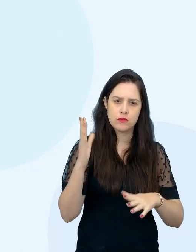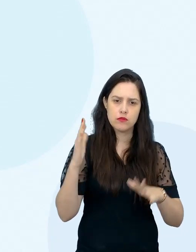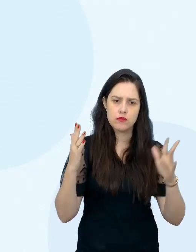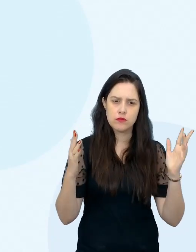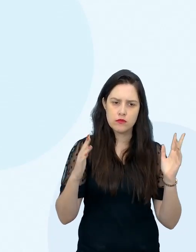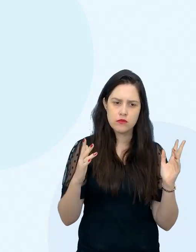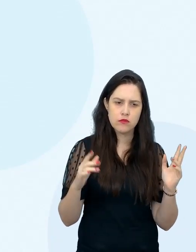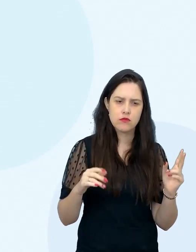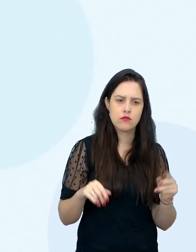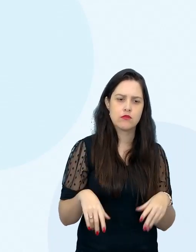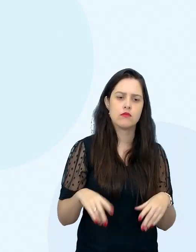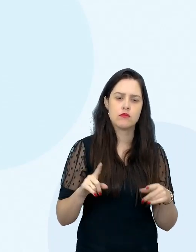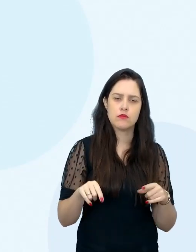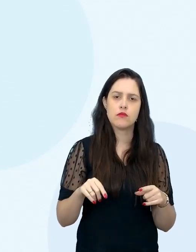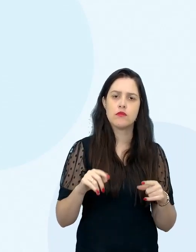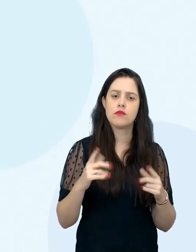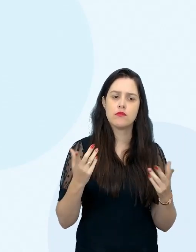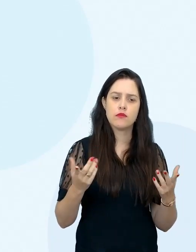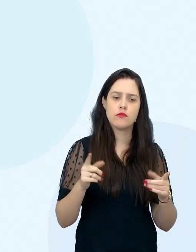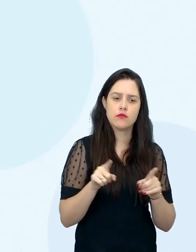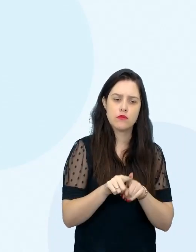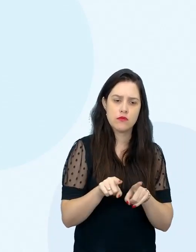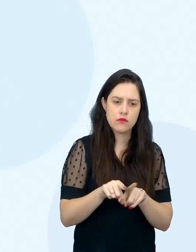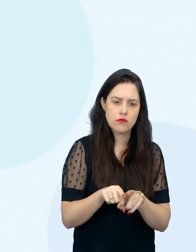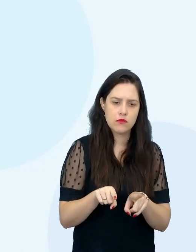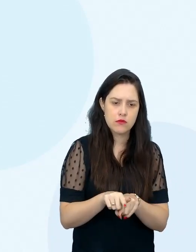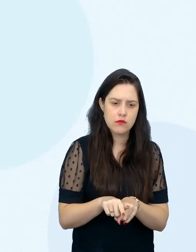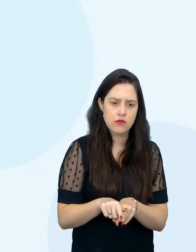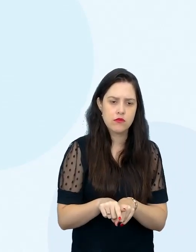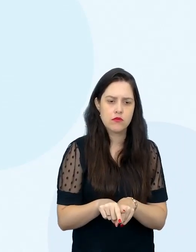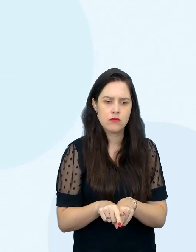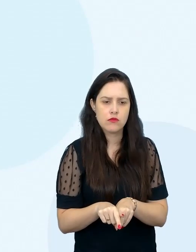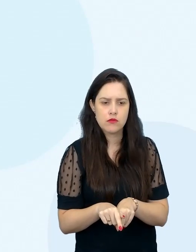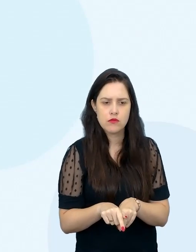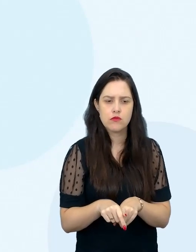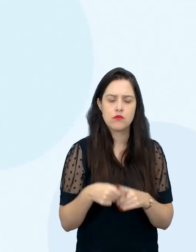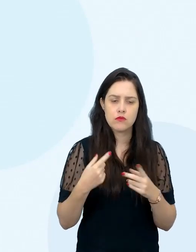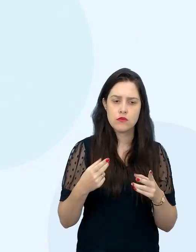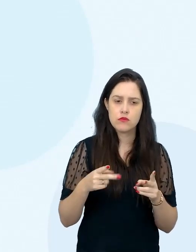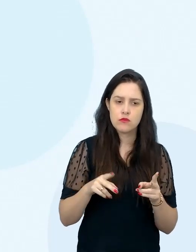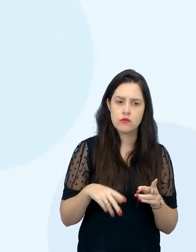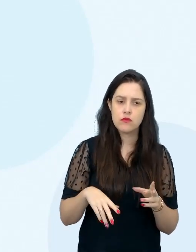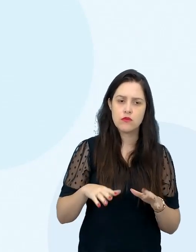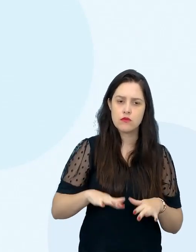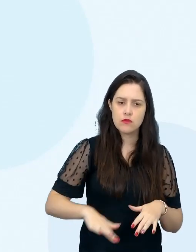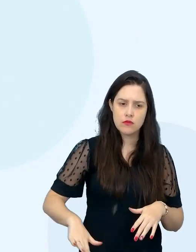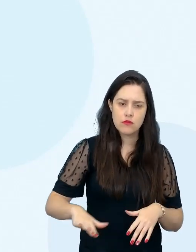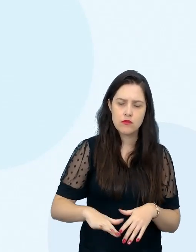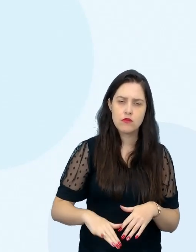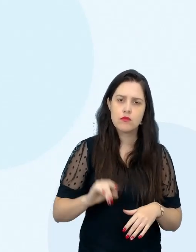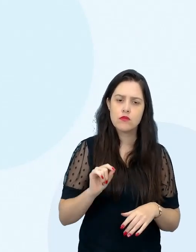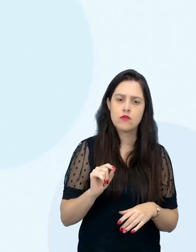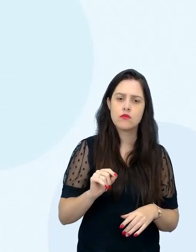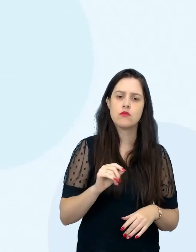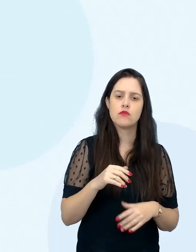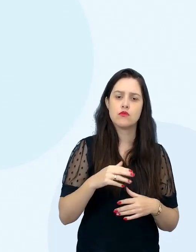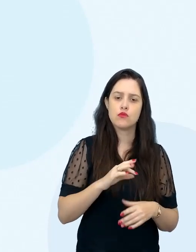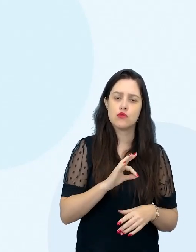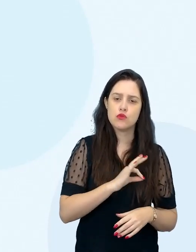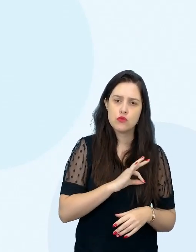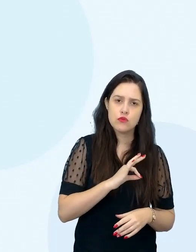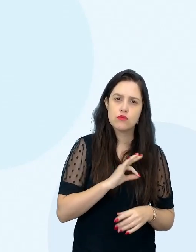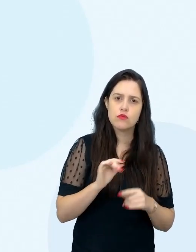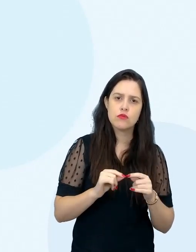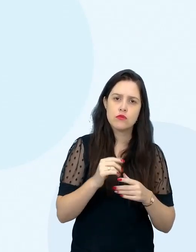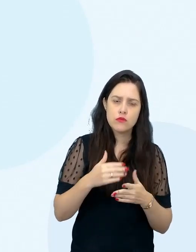transformações da paisagem urbana ao longo do tempo por meio da análise do rio Tietê. Então, a gente trouxe aí, no caso, o foco, o rio Tietê, e a partir do rio Tietê